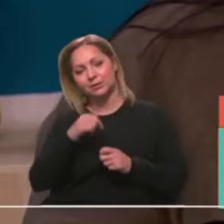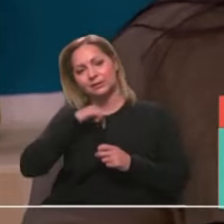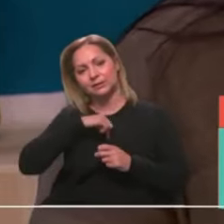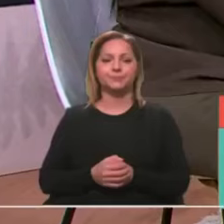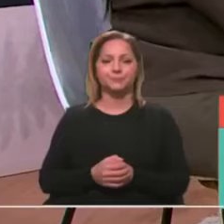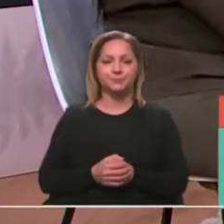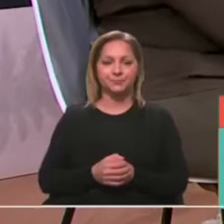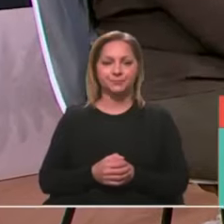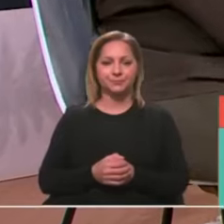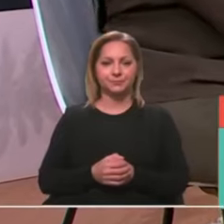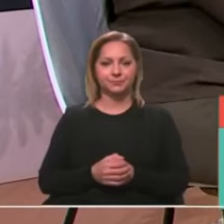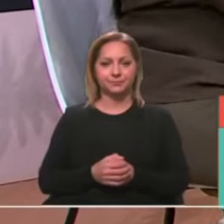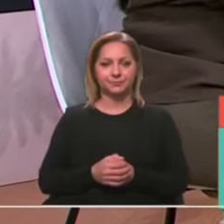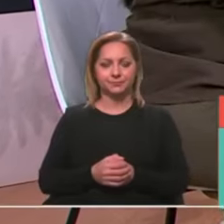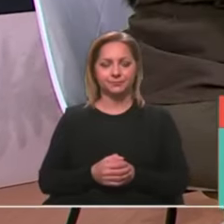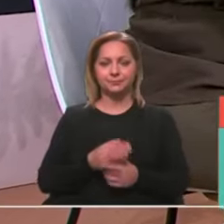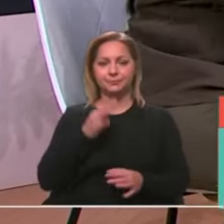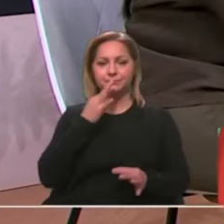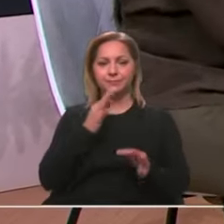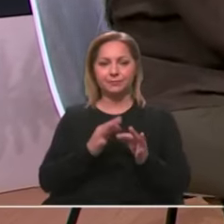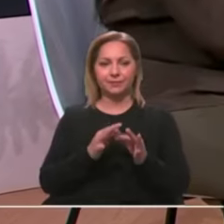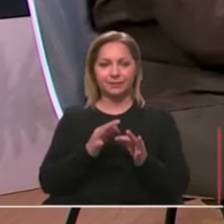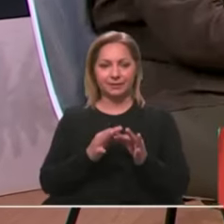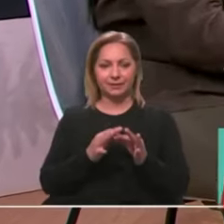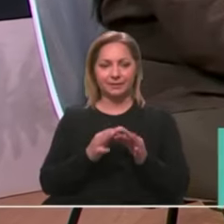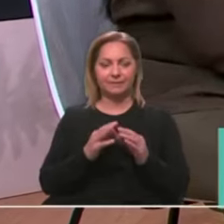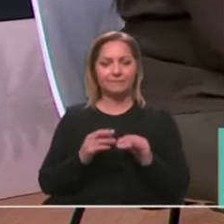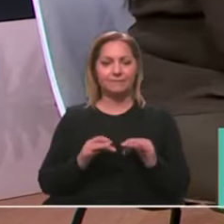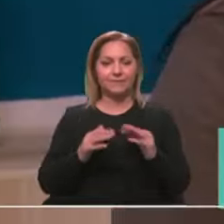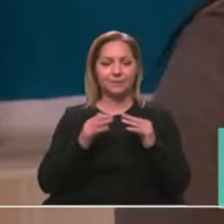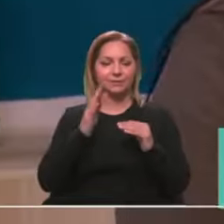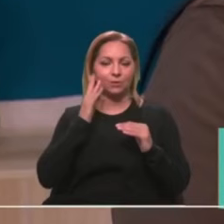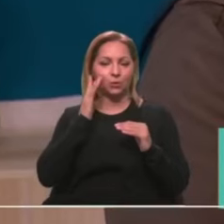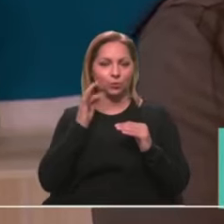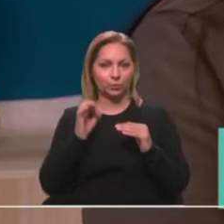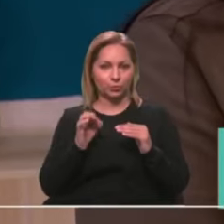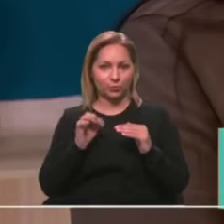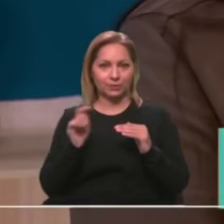eles próprios. Setembro vai estar na vibração 8, que é o meu mês também.